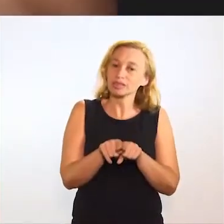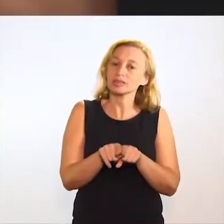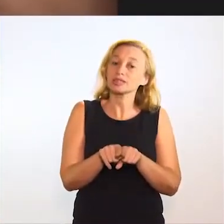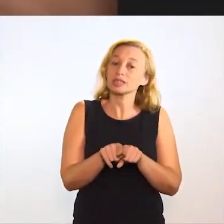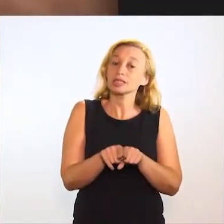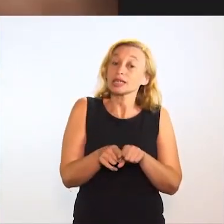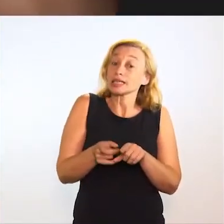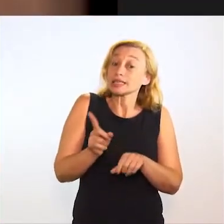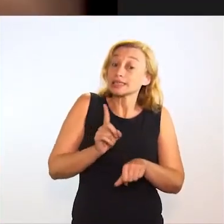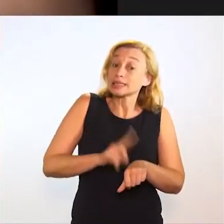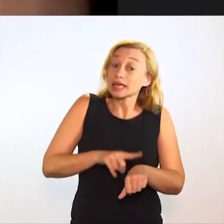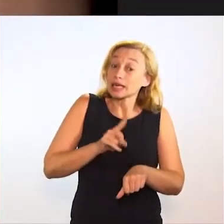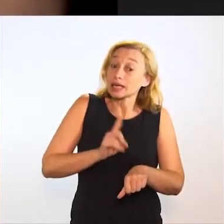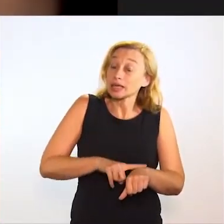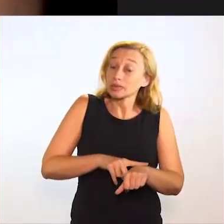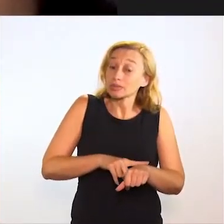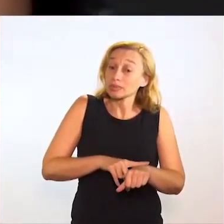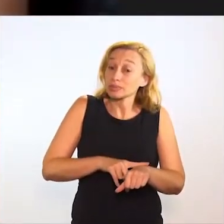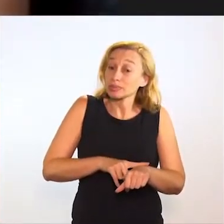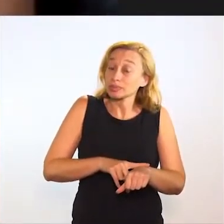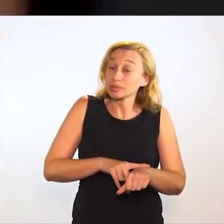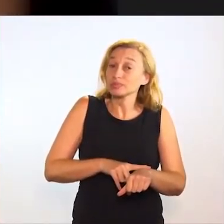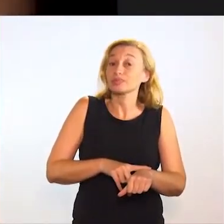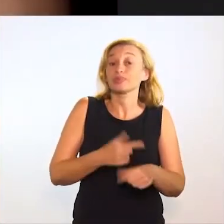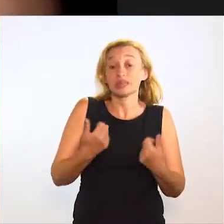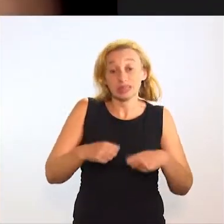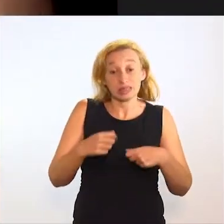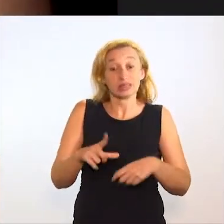também investiu tempo e